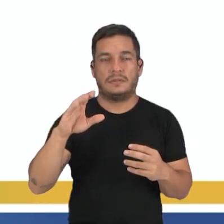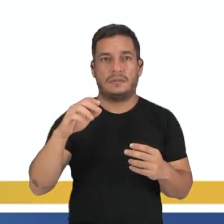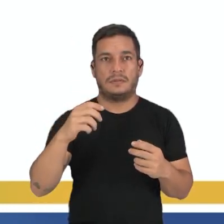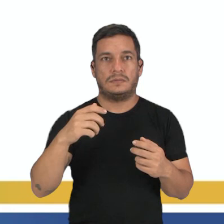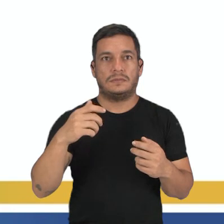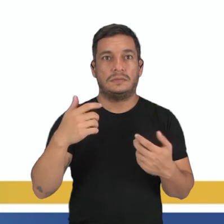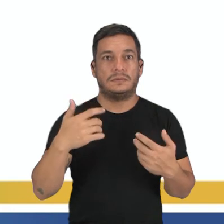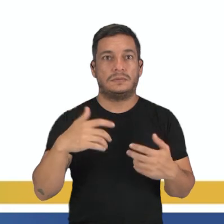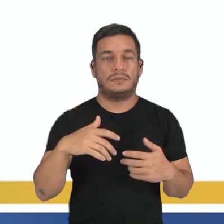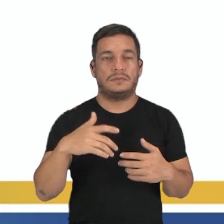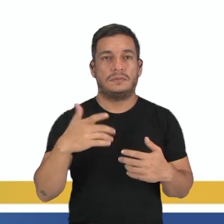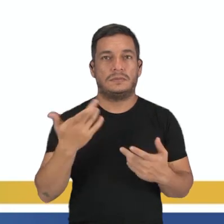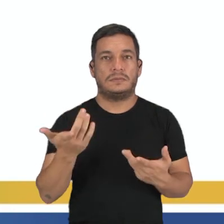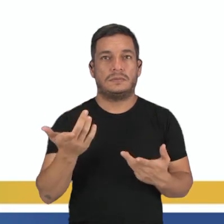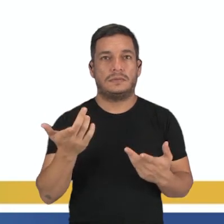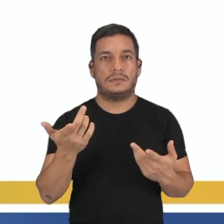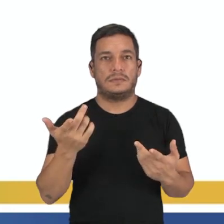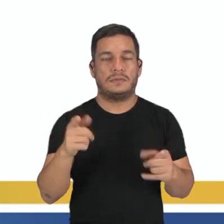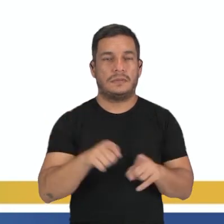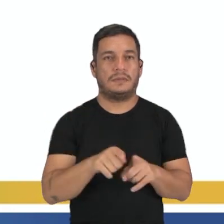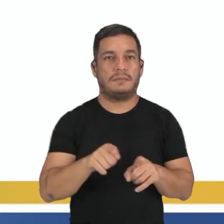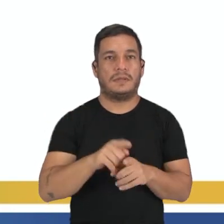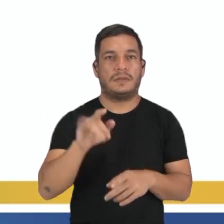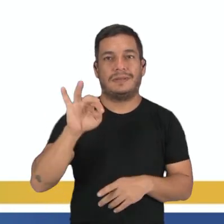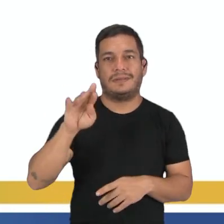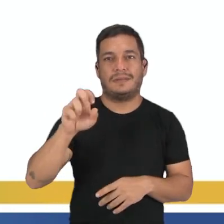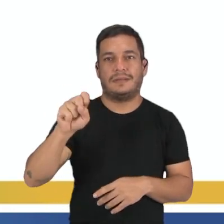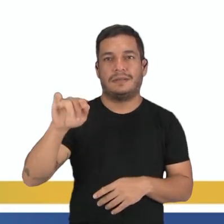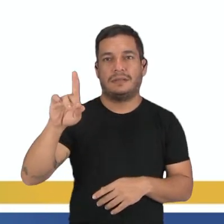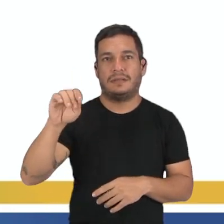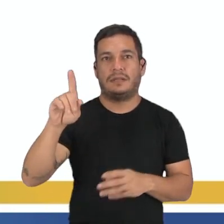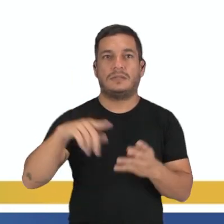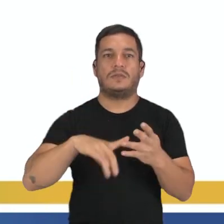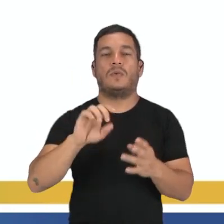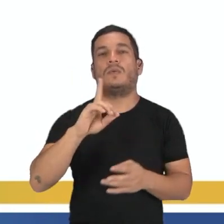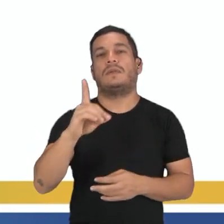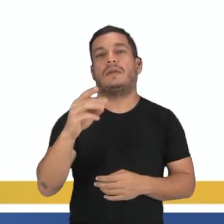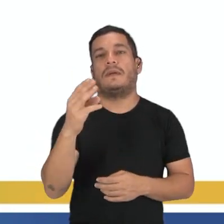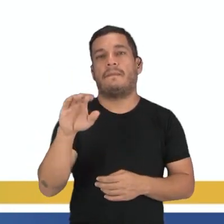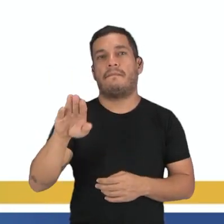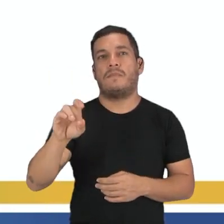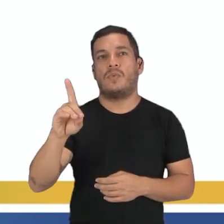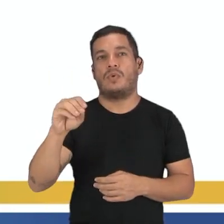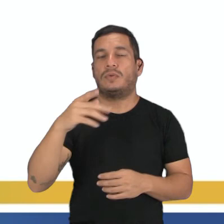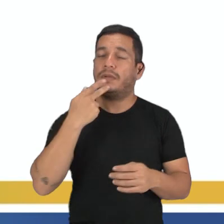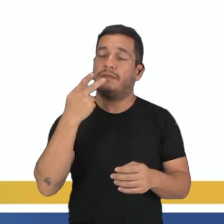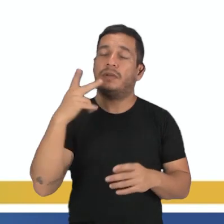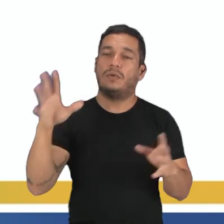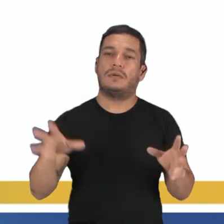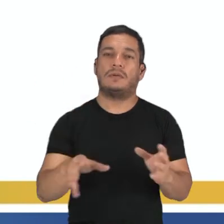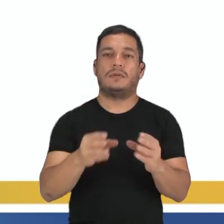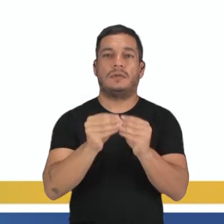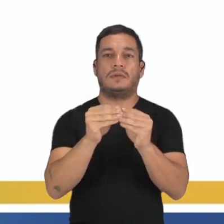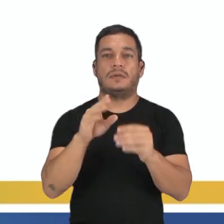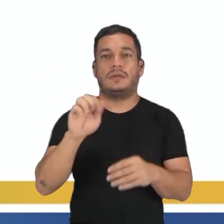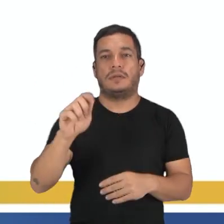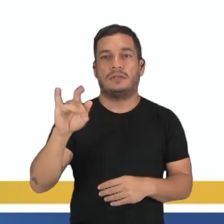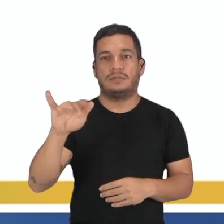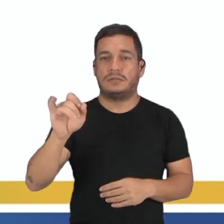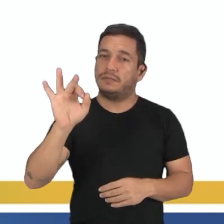intensidade ou de modo um vamos lá quem falou adição